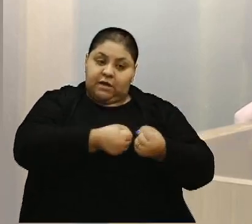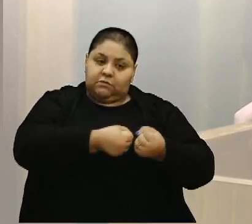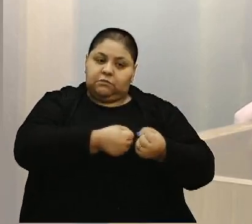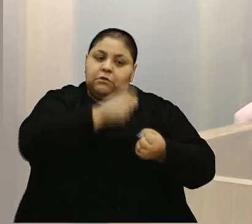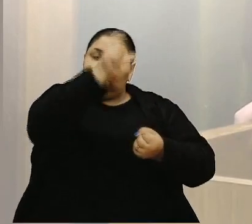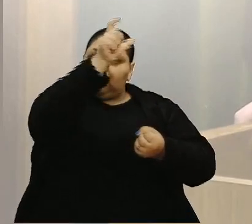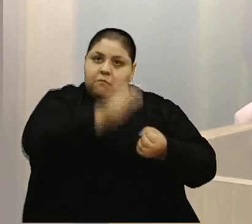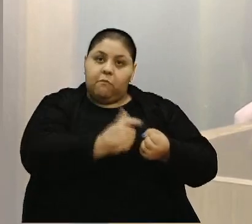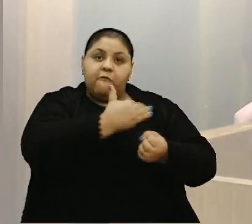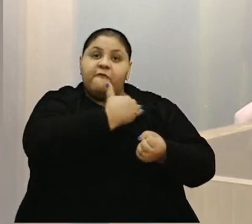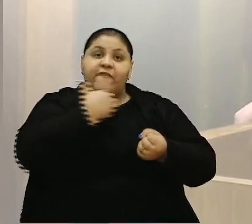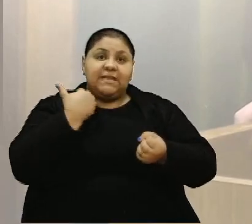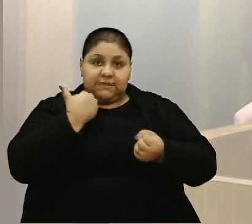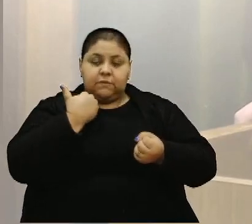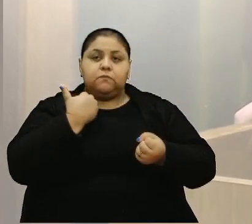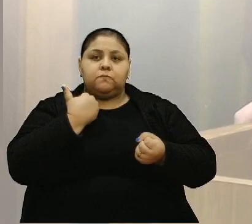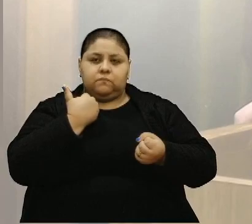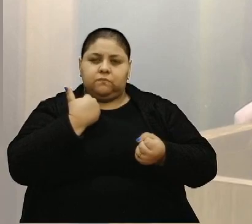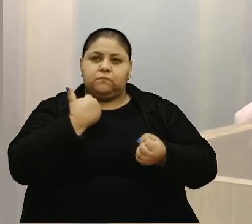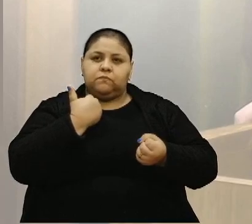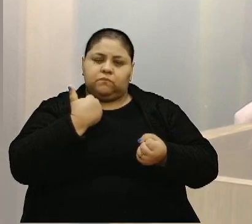casa faleceu.